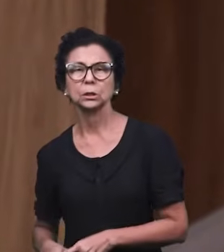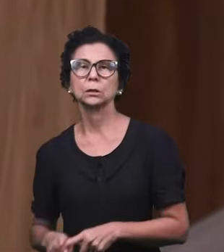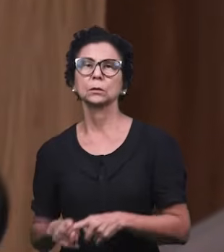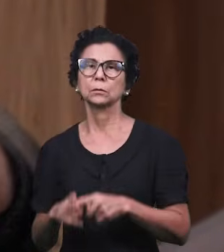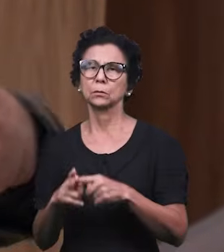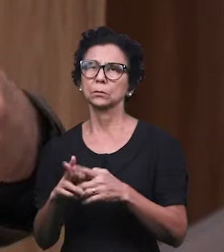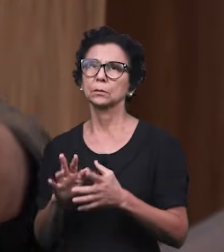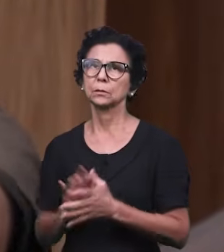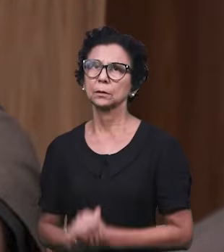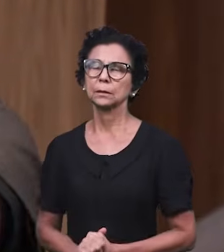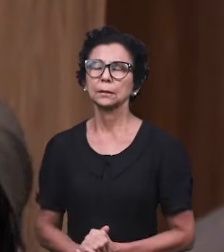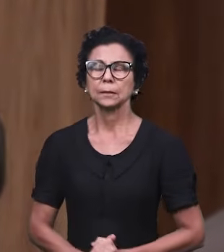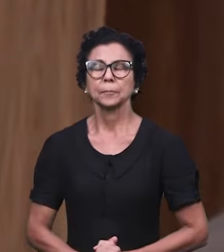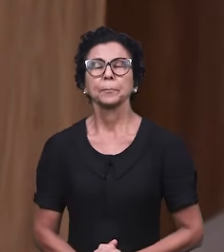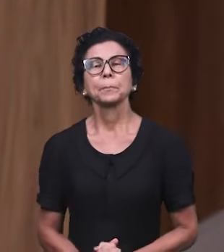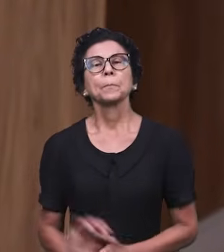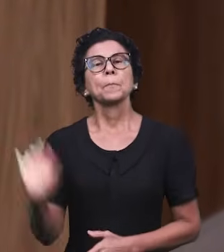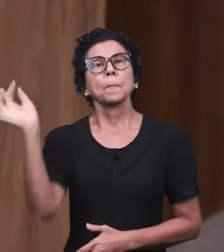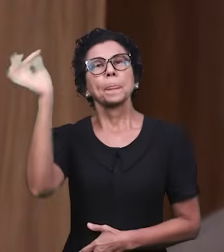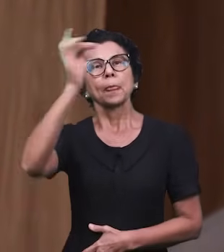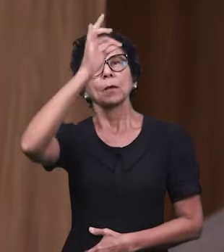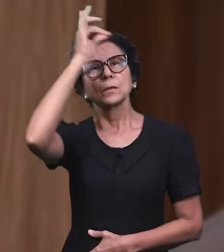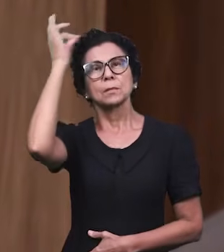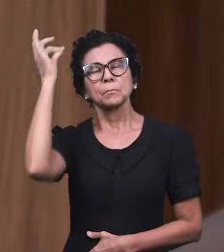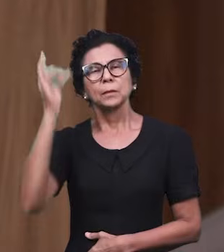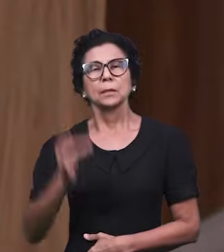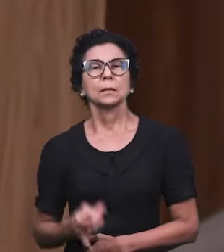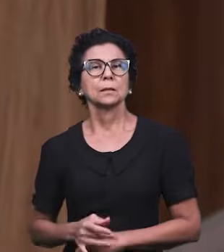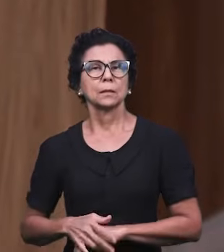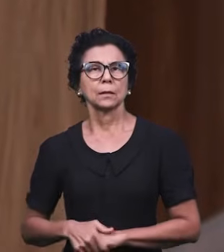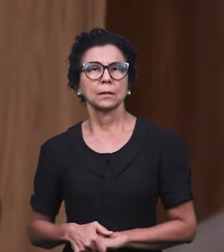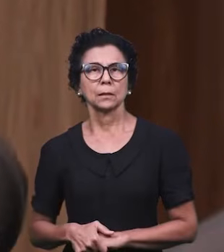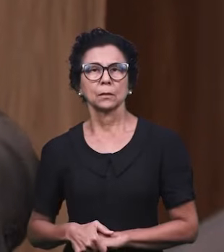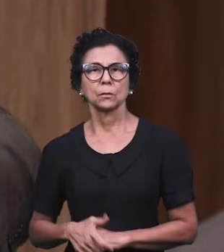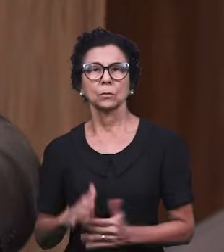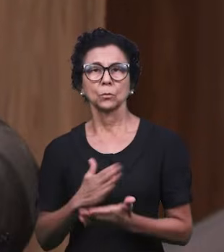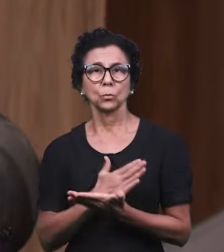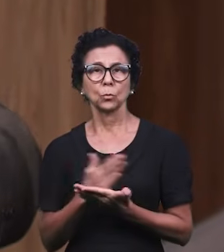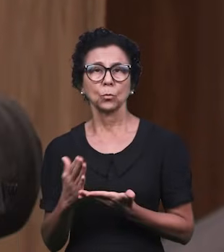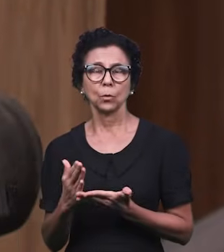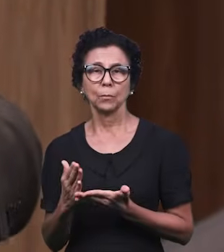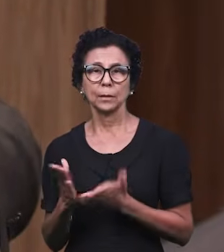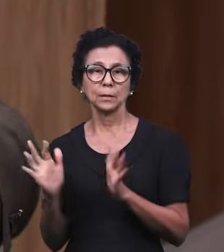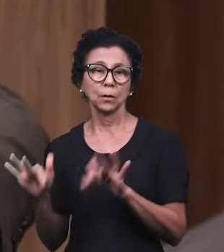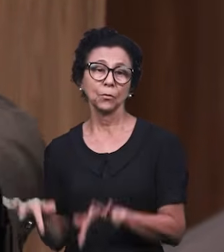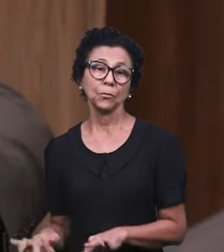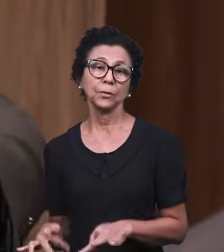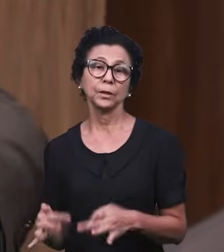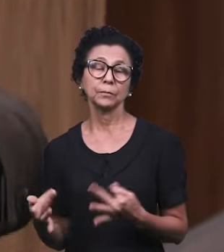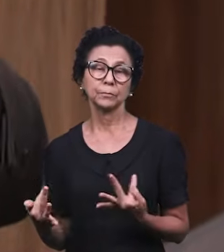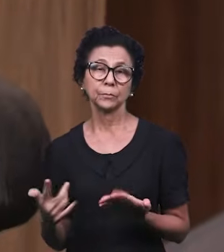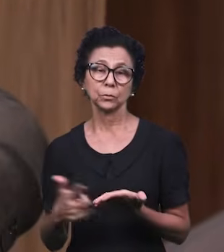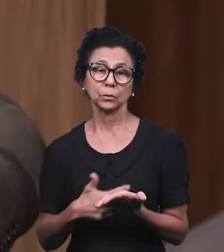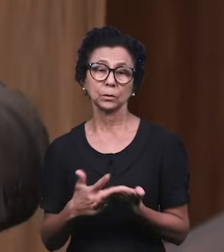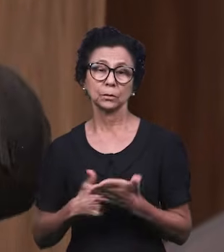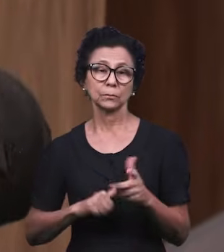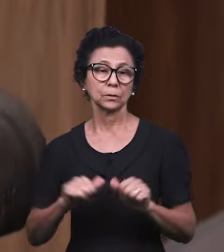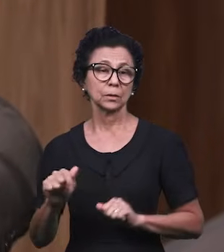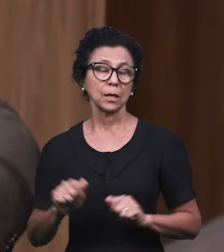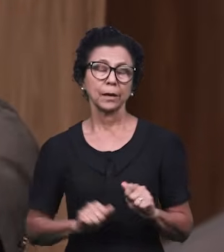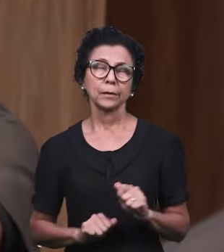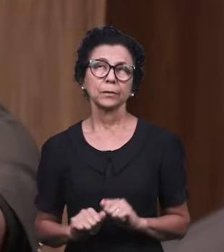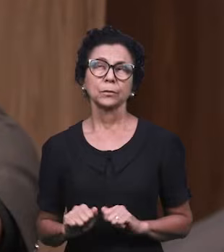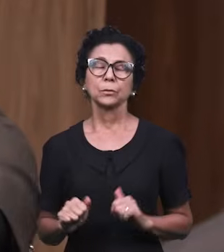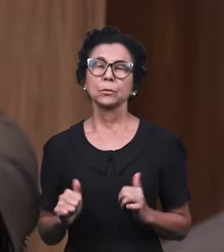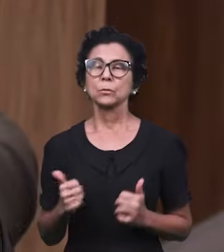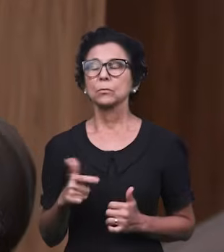exortando. Então, é o Espírito Santo do início ao fim do livro, E é um livro que ele não tem um desfecho, vamos dizer